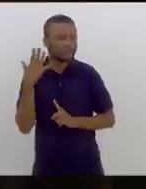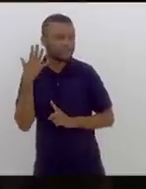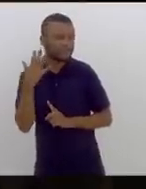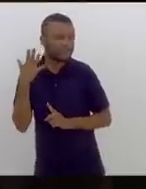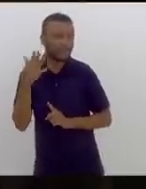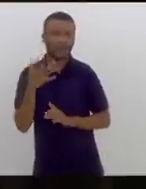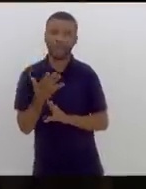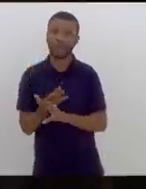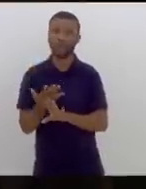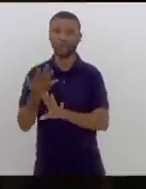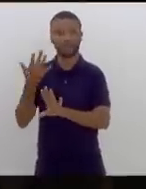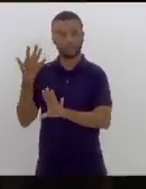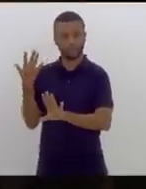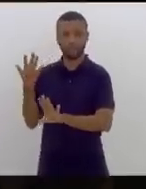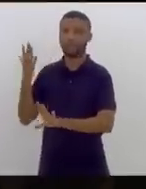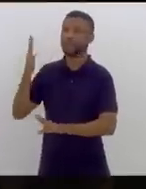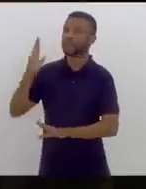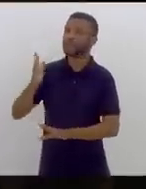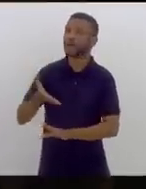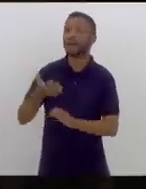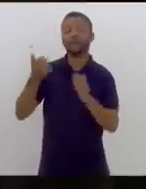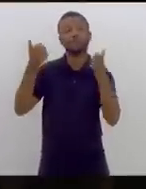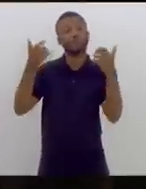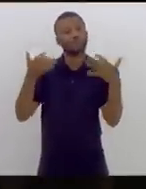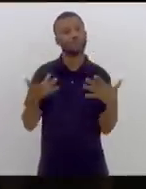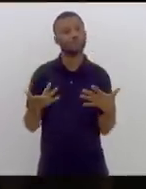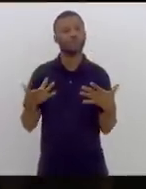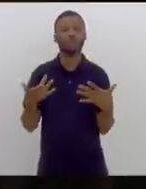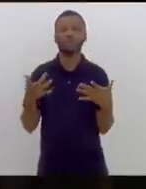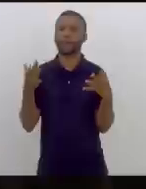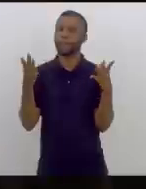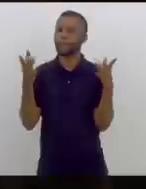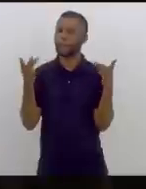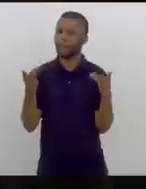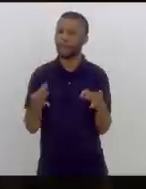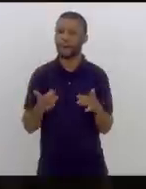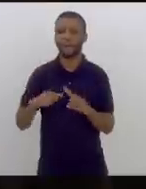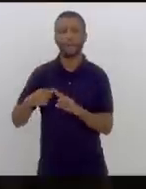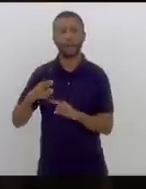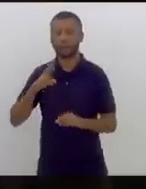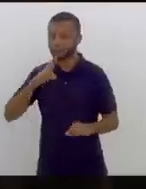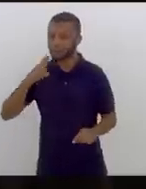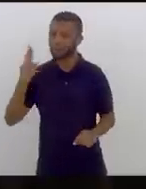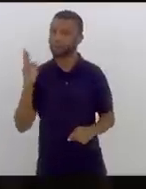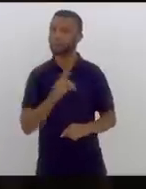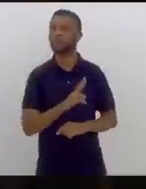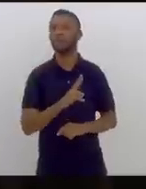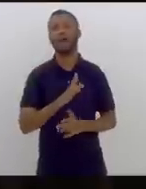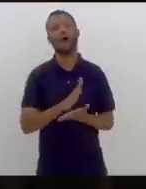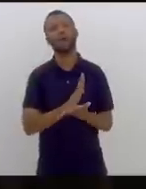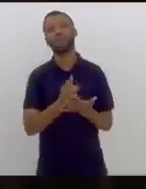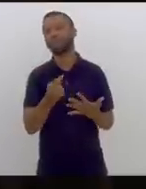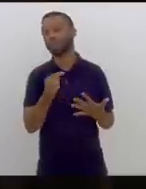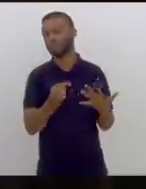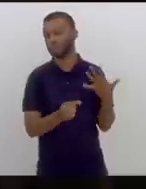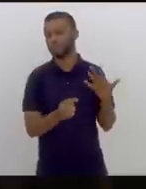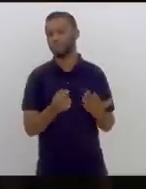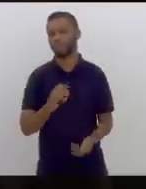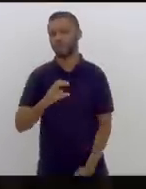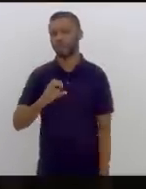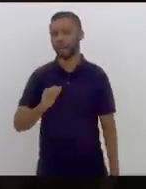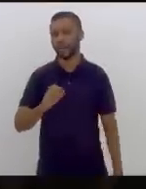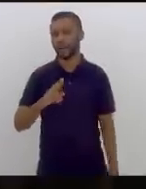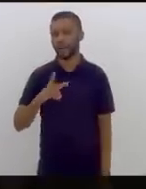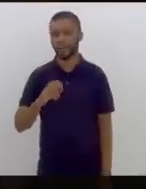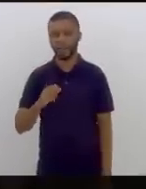minha fala anterior já expliquei e respondi alguns questionamentos carpad